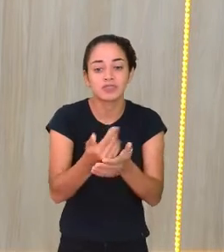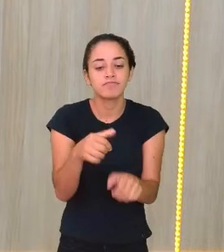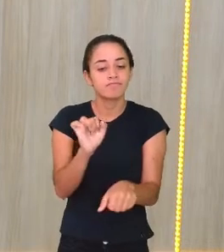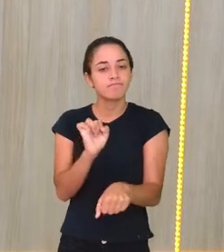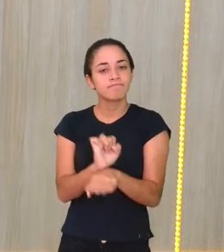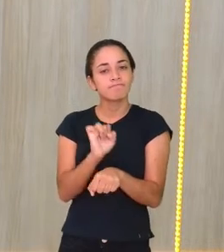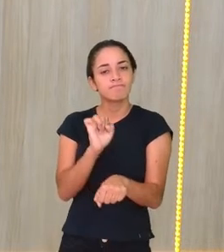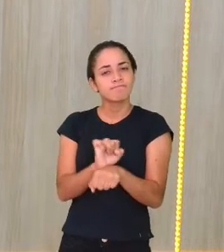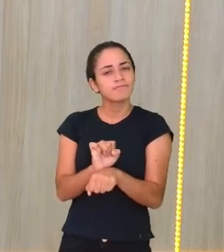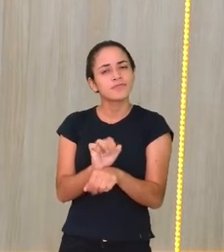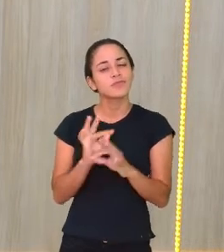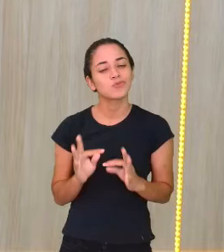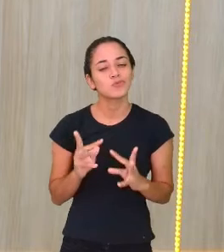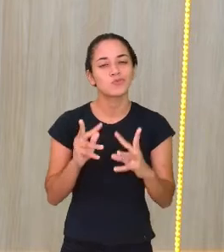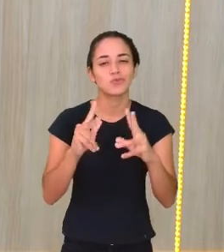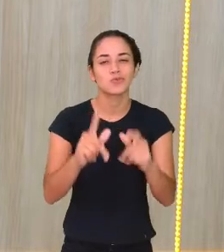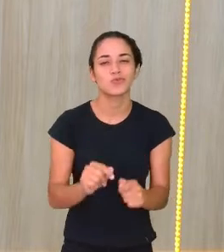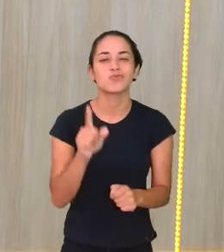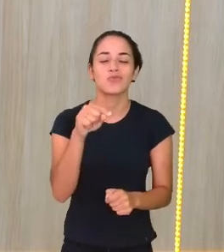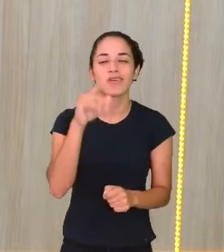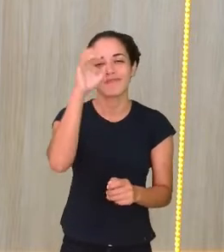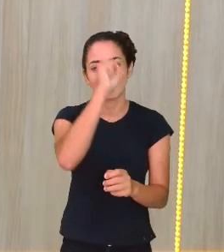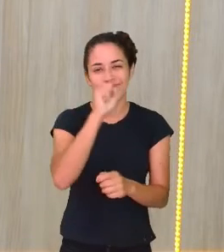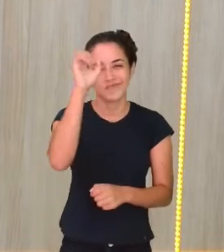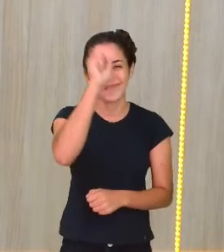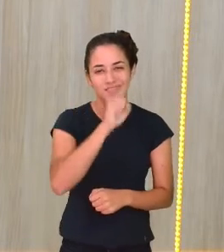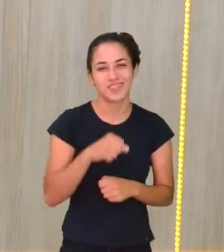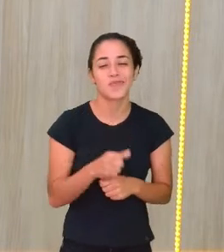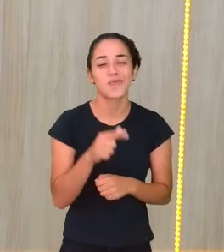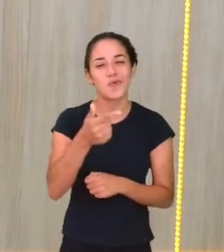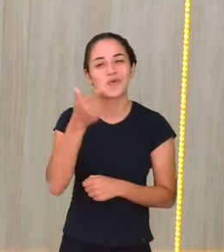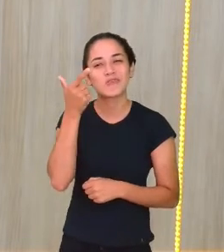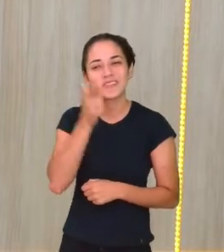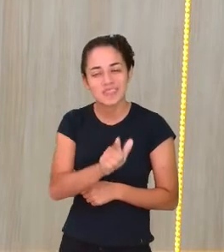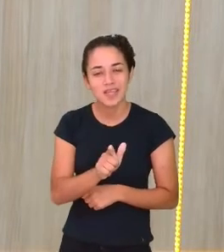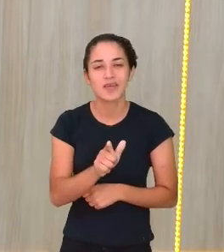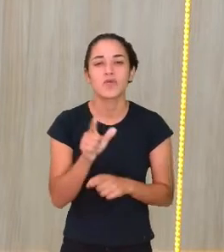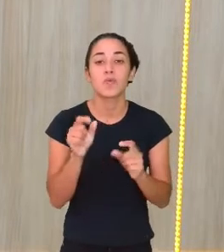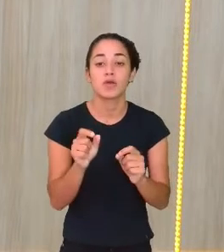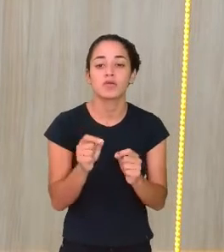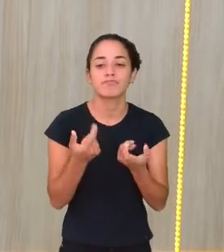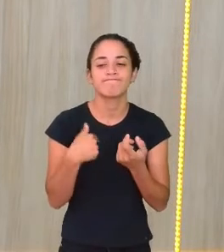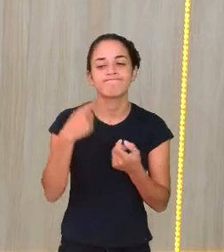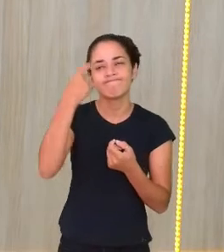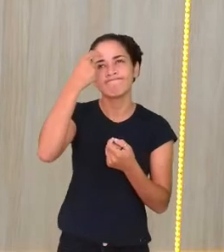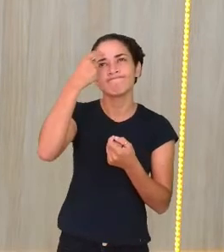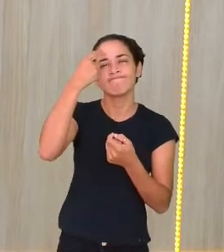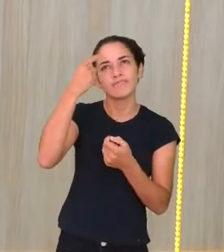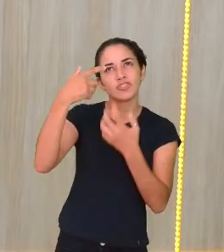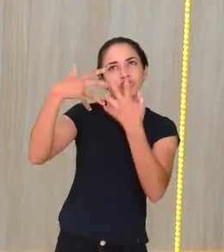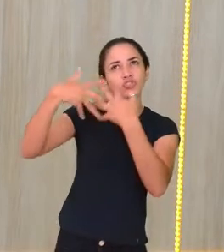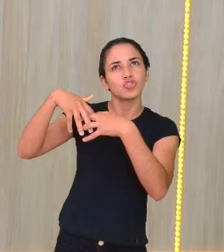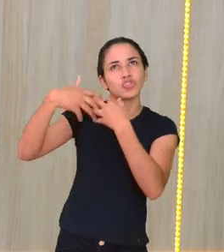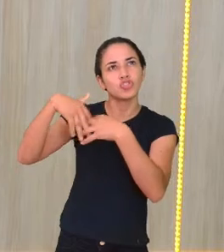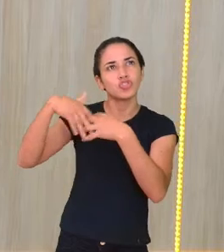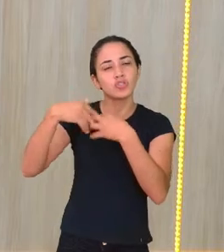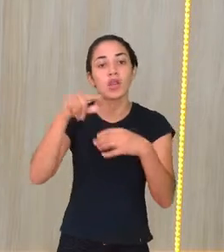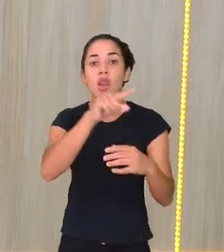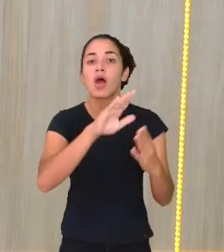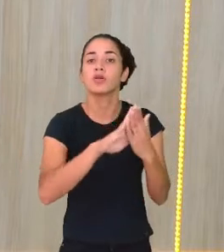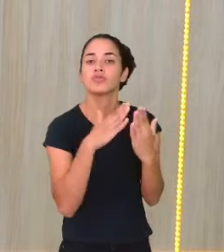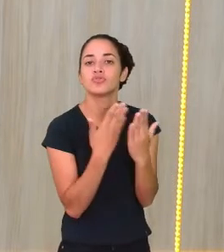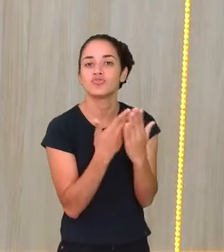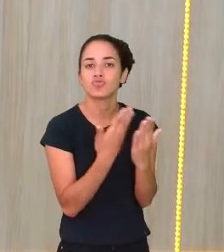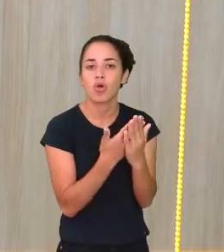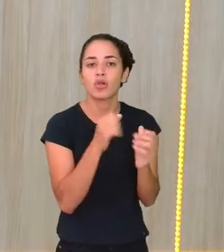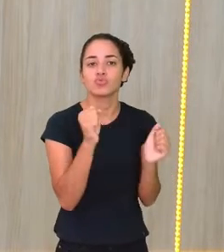esperar, e tudo isso são uma aprendizagem que ele consegue sistematizar na escola,